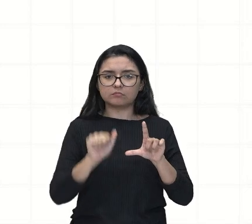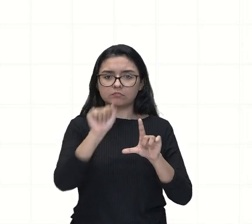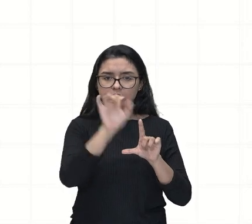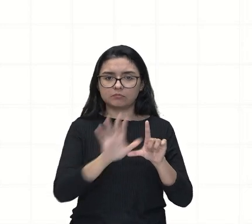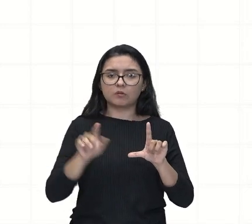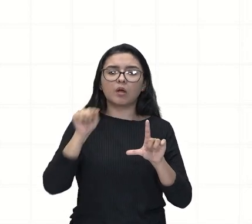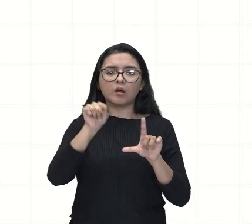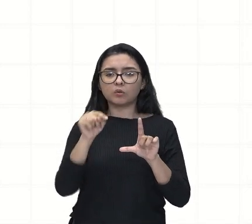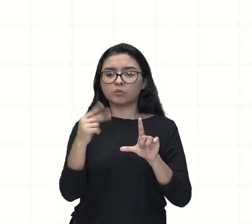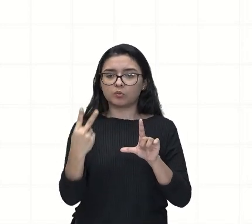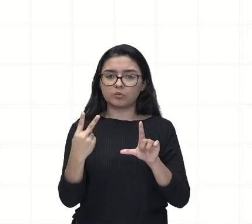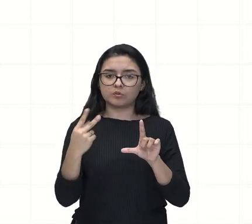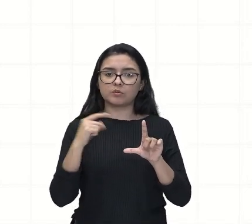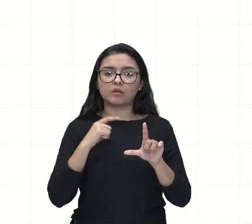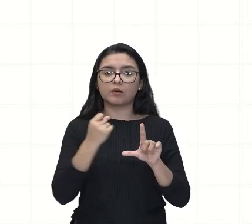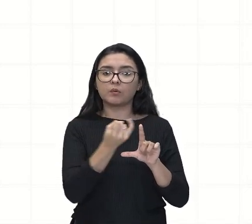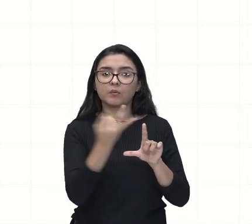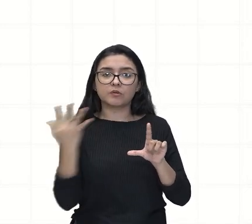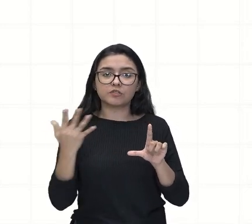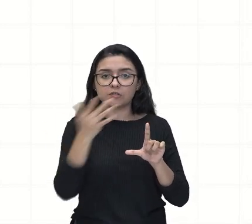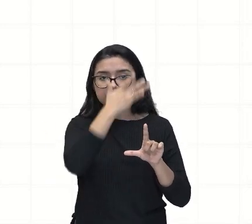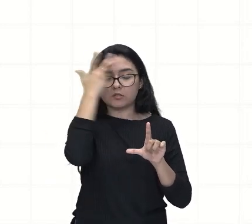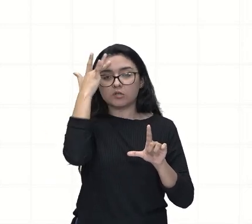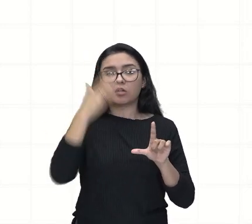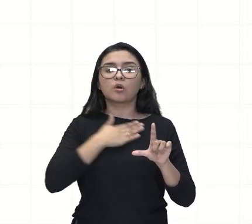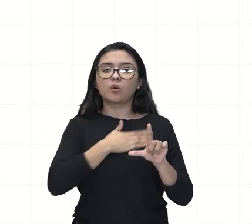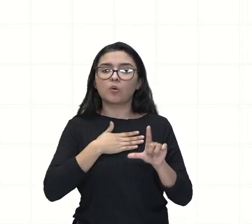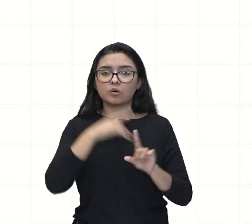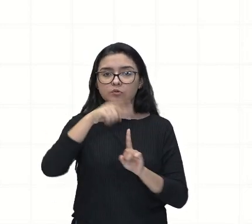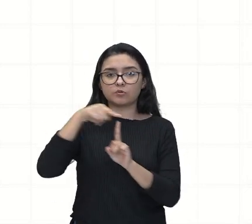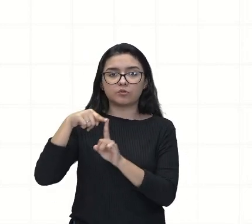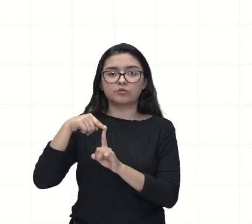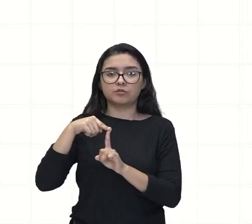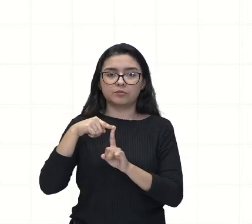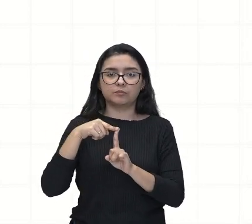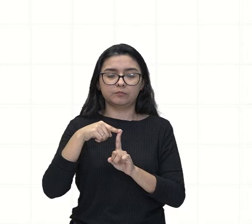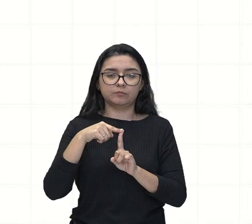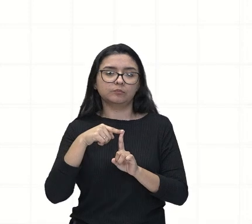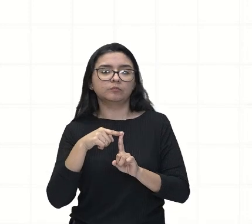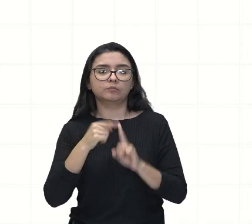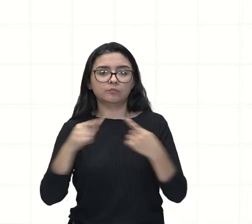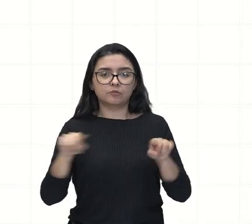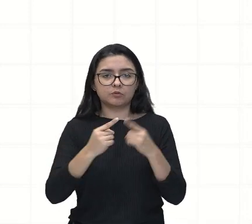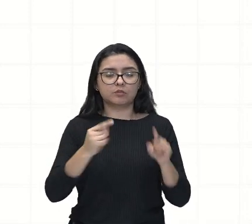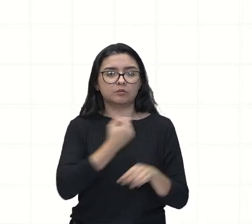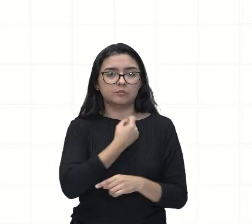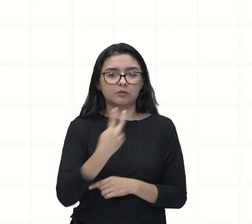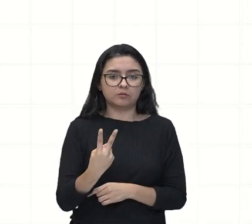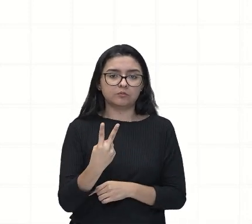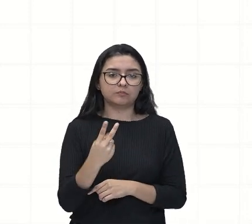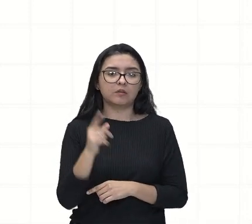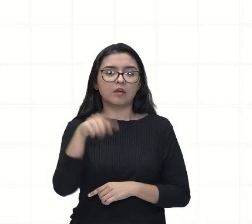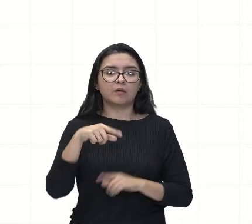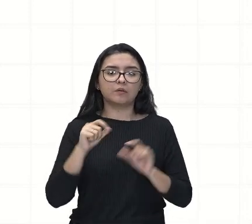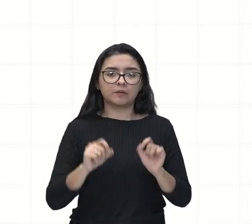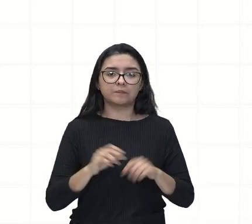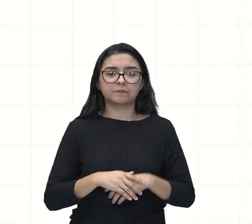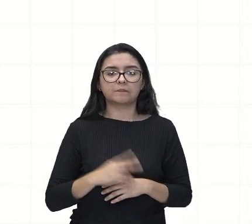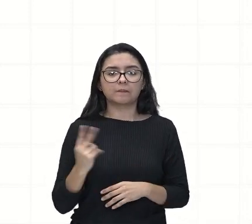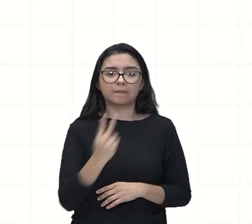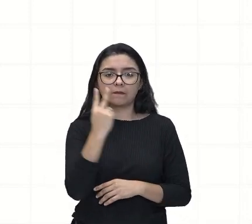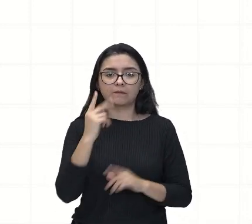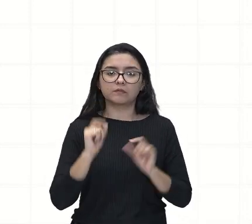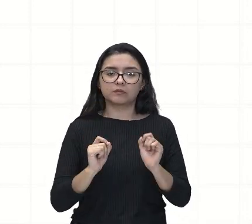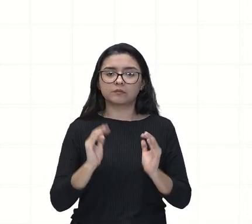2, que a quantidade de pessoas que gostam do segundo estilo musical, né, é um valor que está